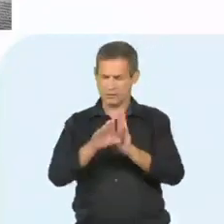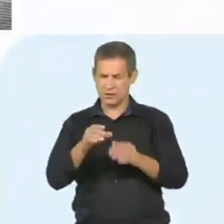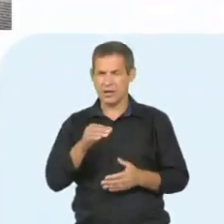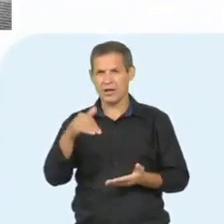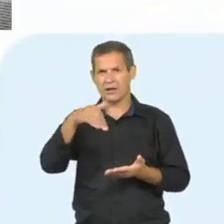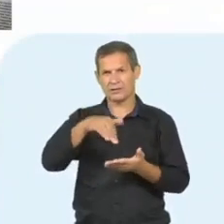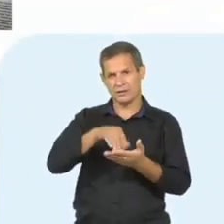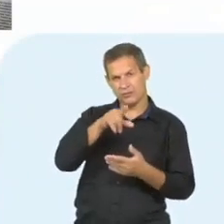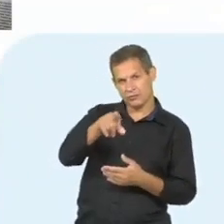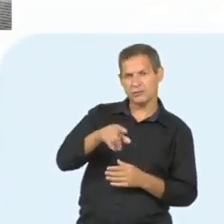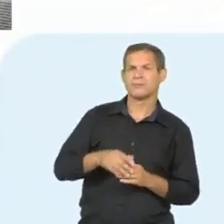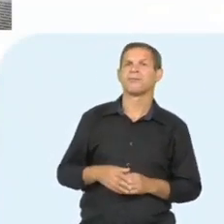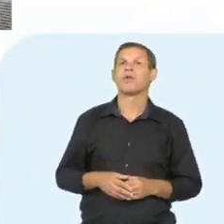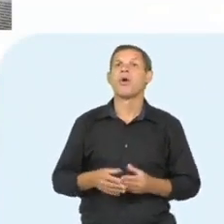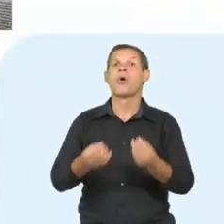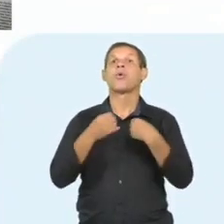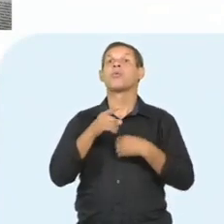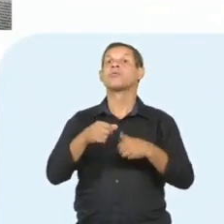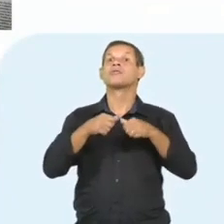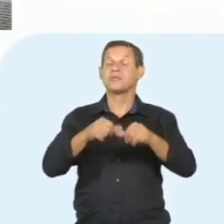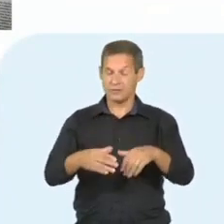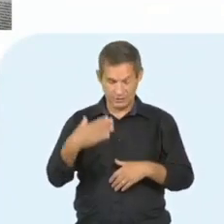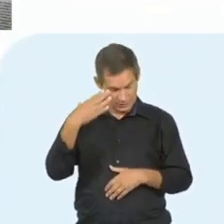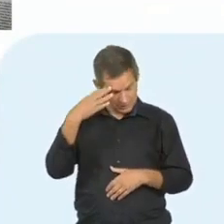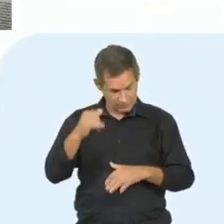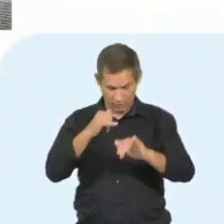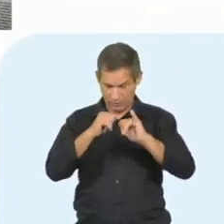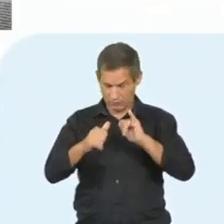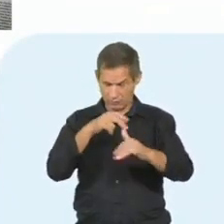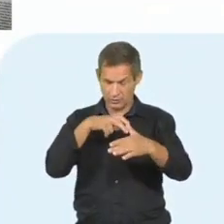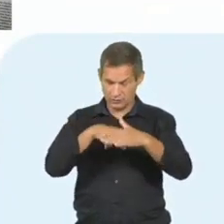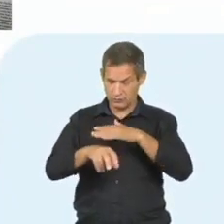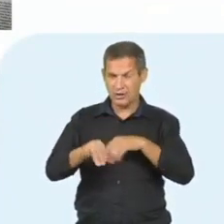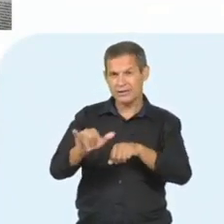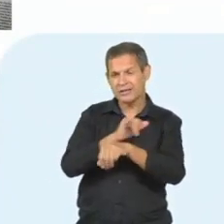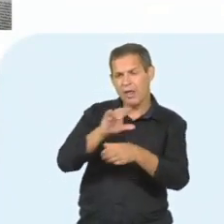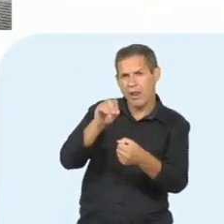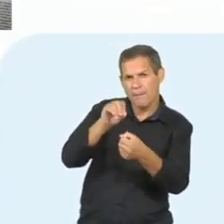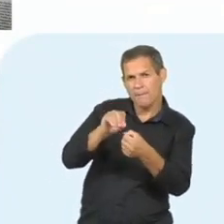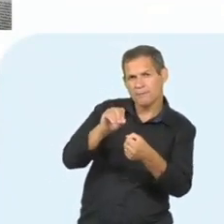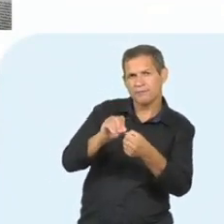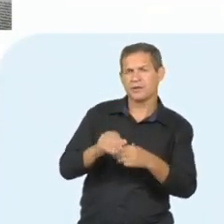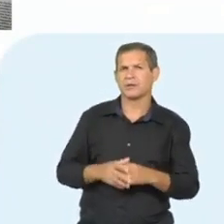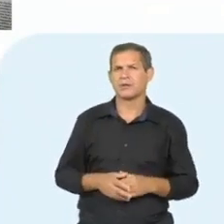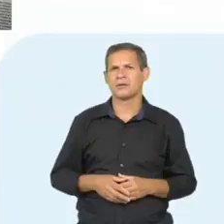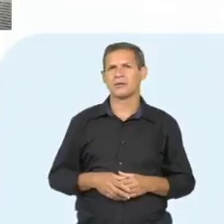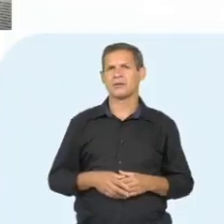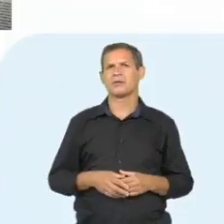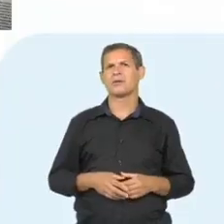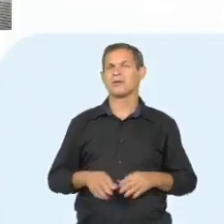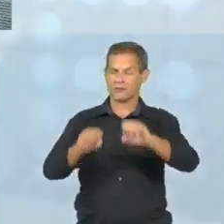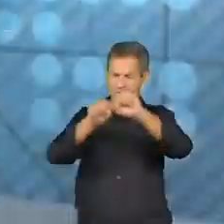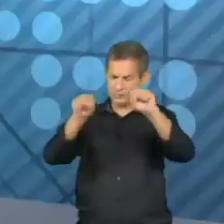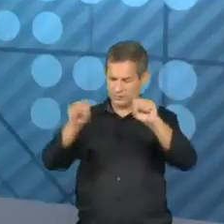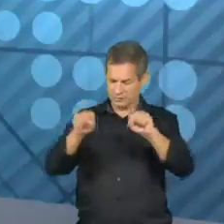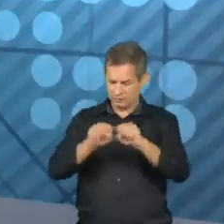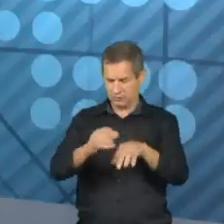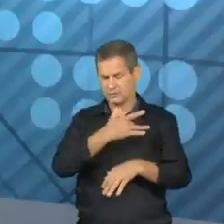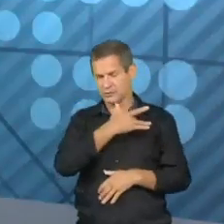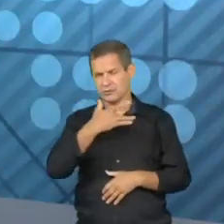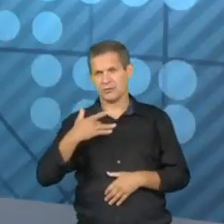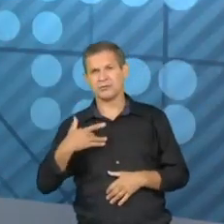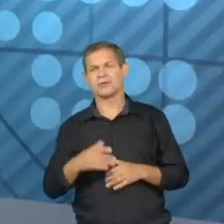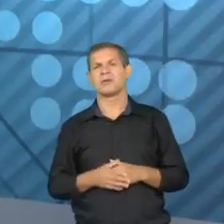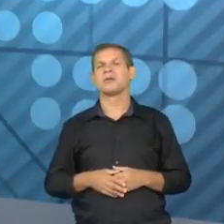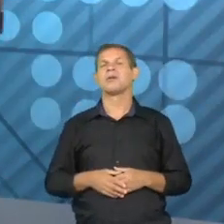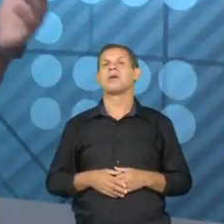até você. Como que você fica sabendo das ações que são realizadas pelos sistemas de saúde?